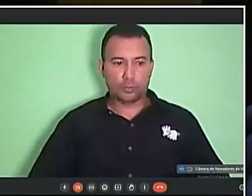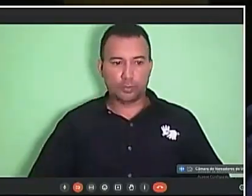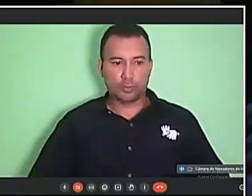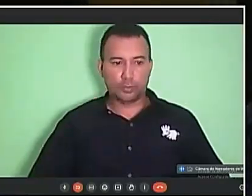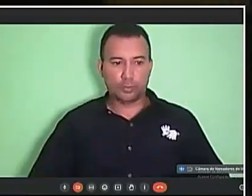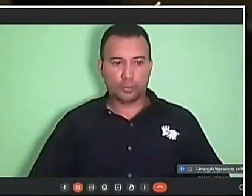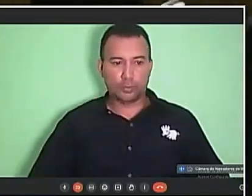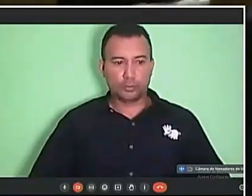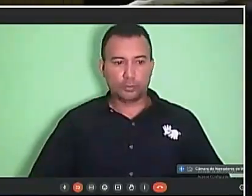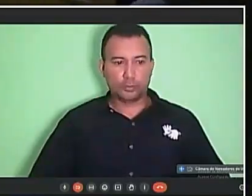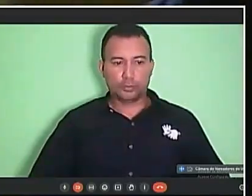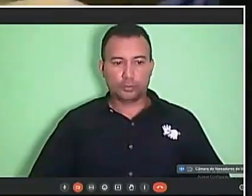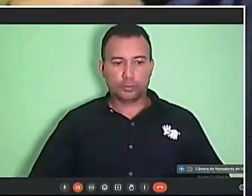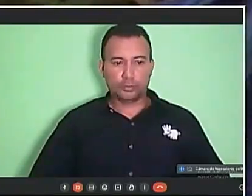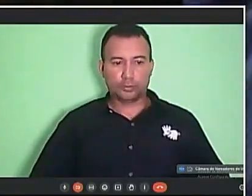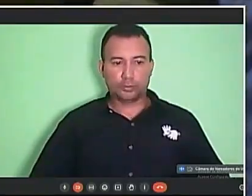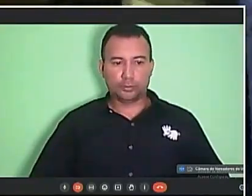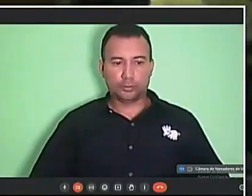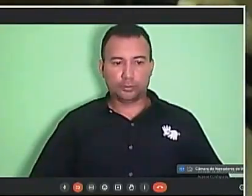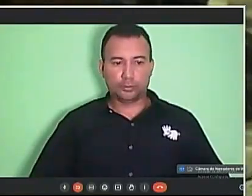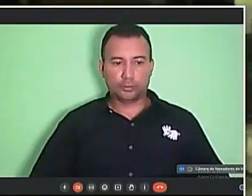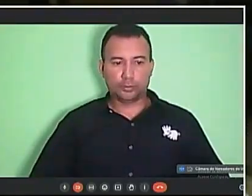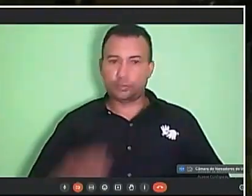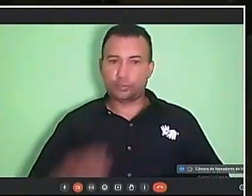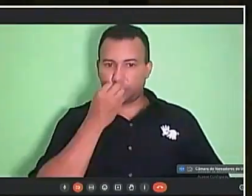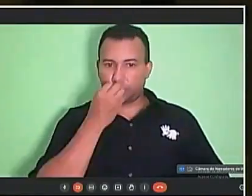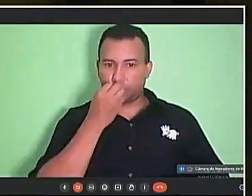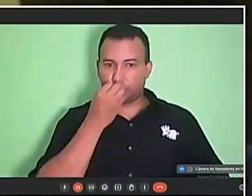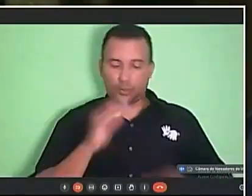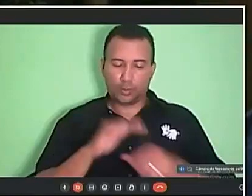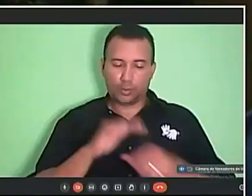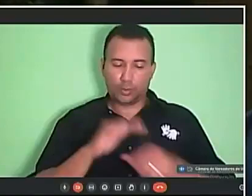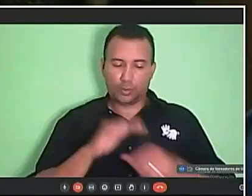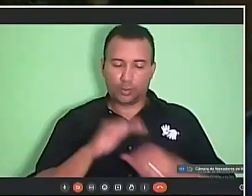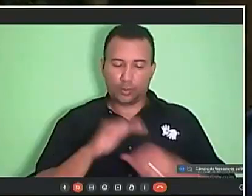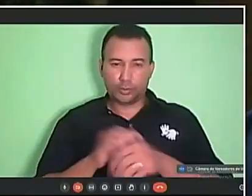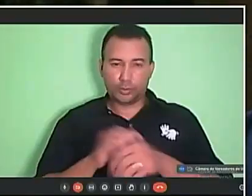Bom, boa noite. Então, sobre a pergunta,